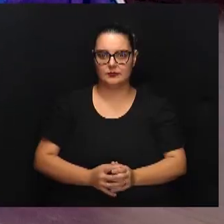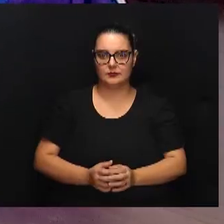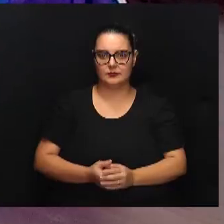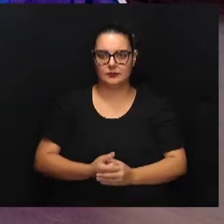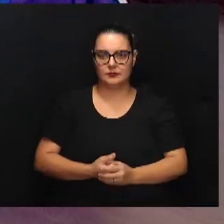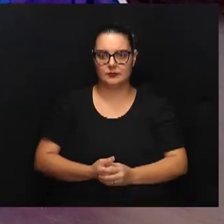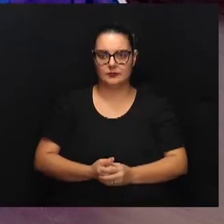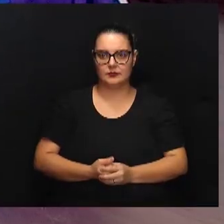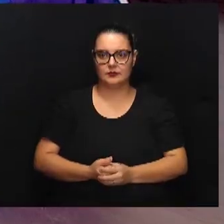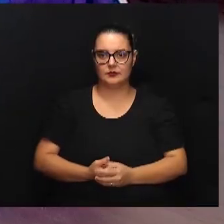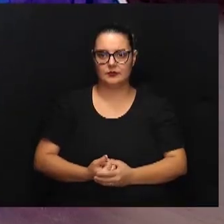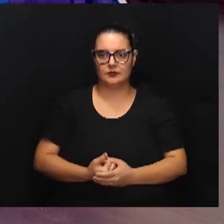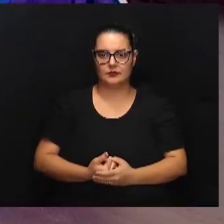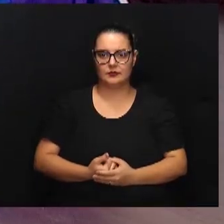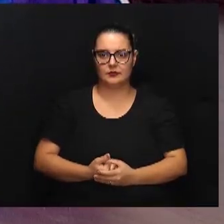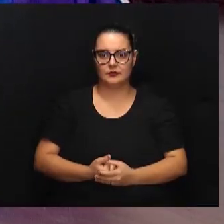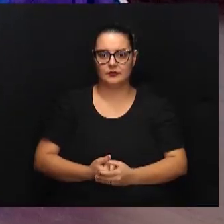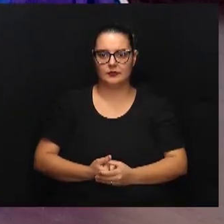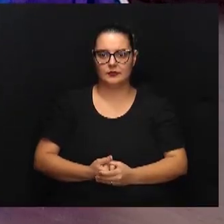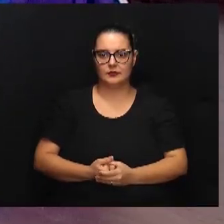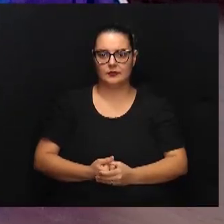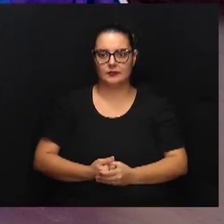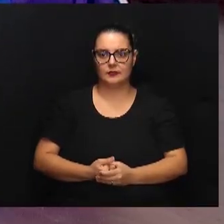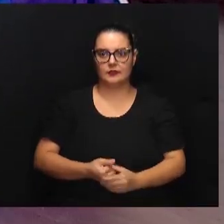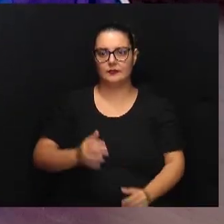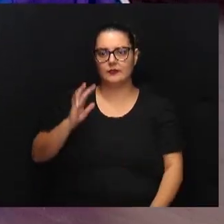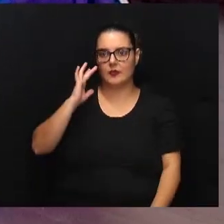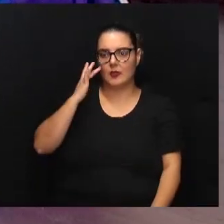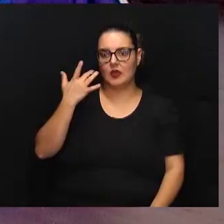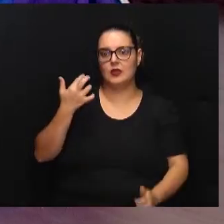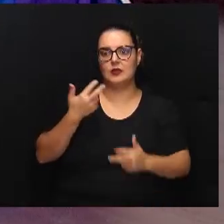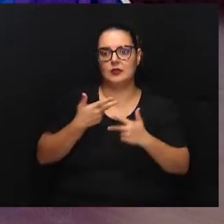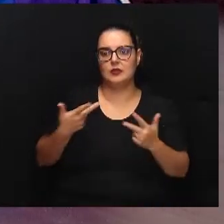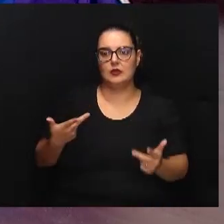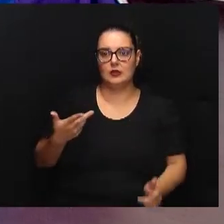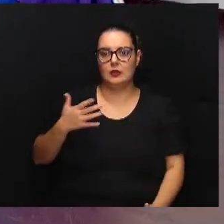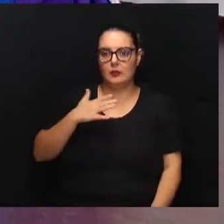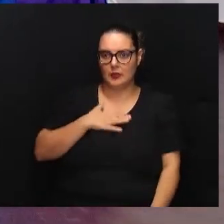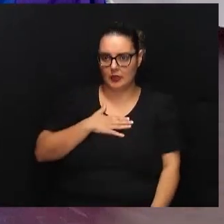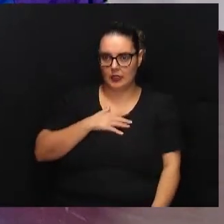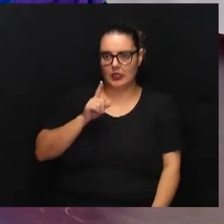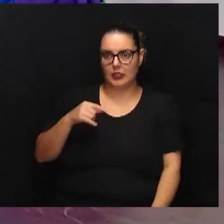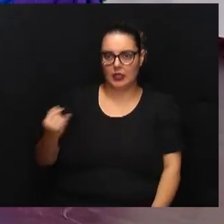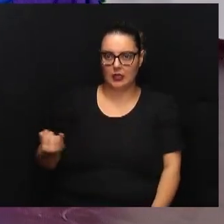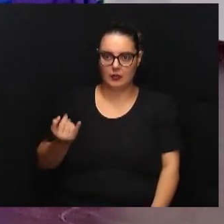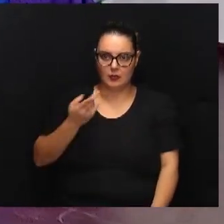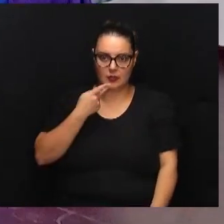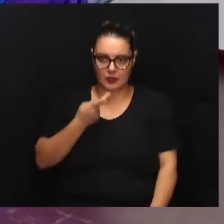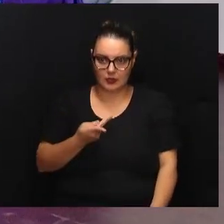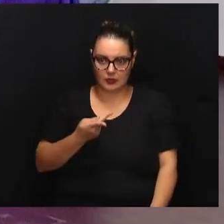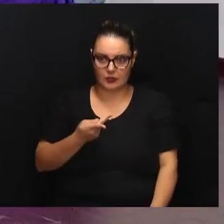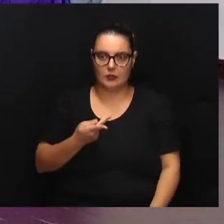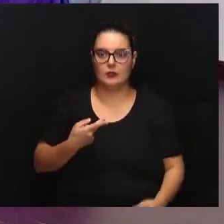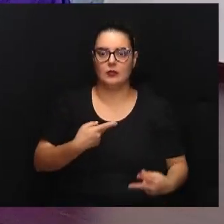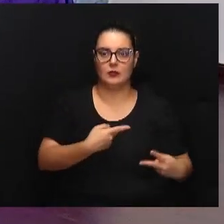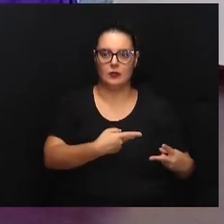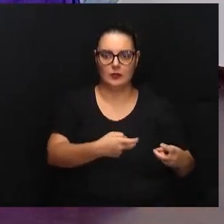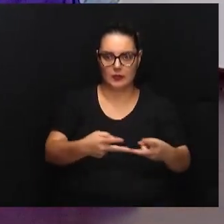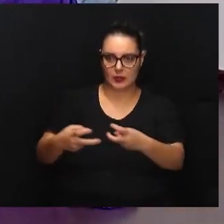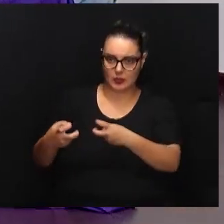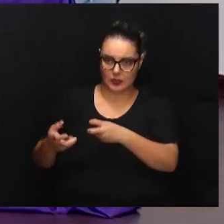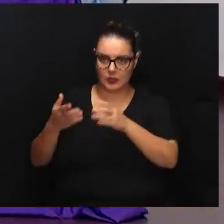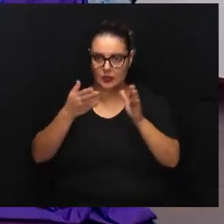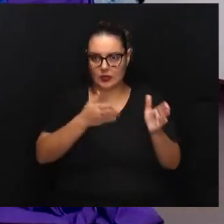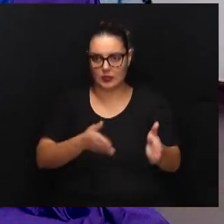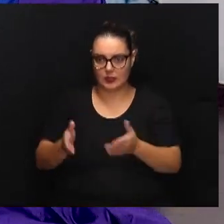Gente, eu acho que tem uma coisa que, para mim, é sempre importante quando a gente fala de reconhecimento das produções de pessoas LGBTQIAPN+, é